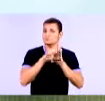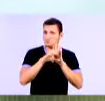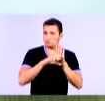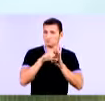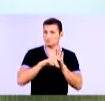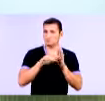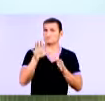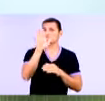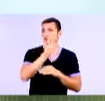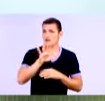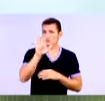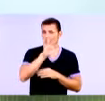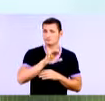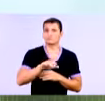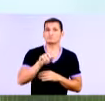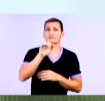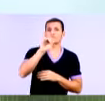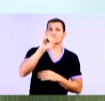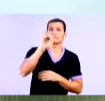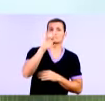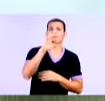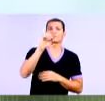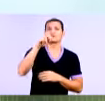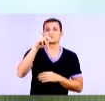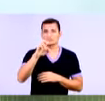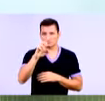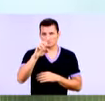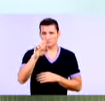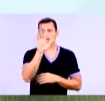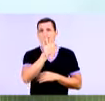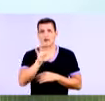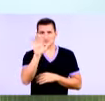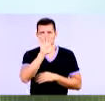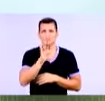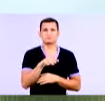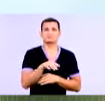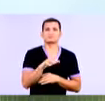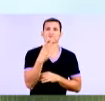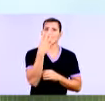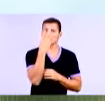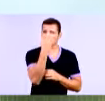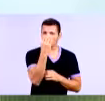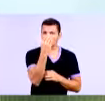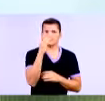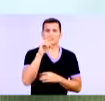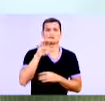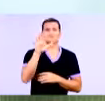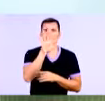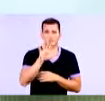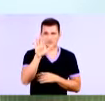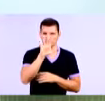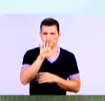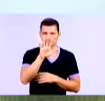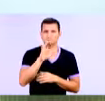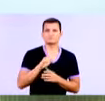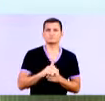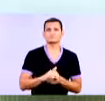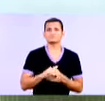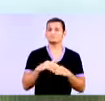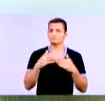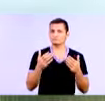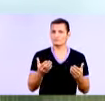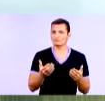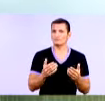né? Um ícone é uma imagem, uma fotografia é uma imagem, né? Mas um ícone também o é. Então, nesse